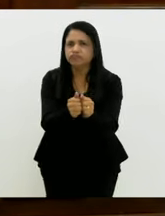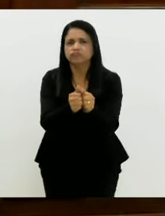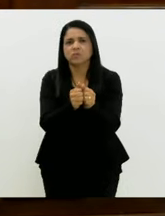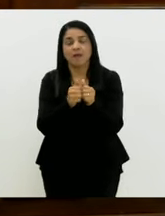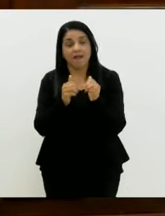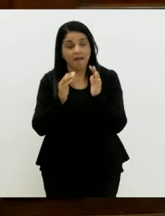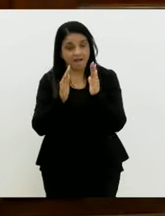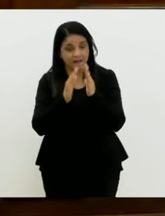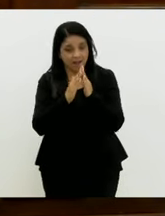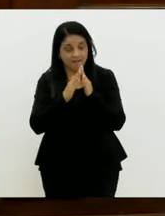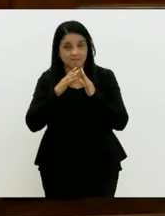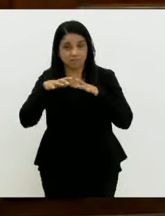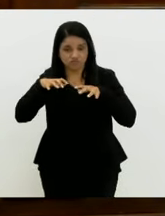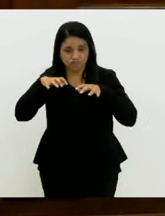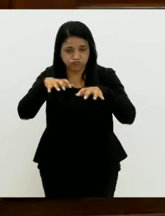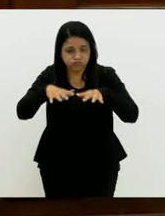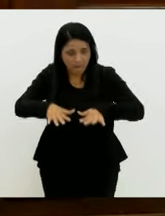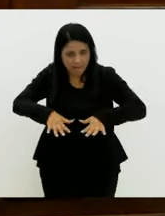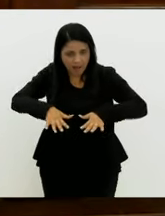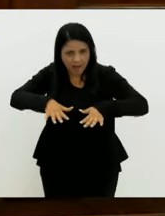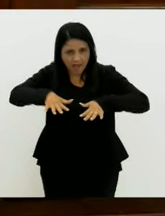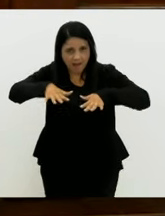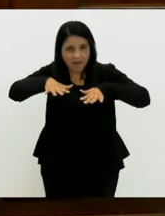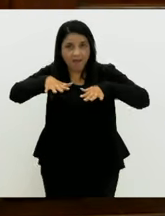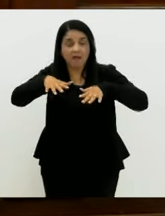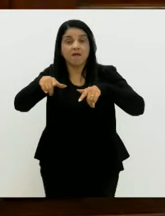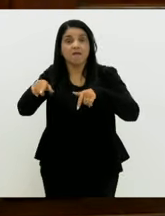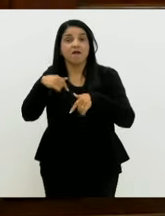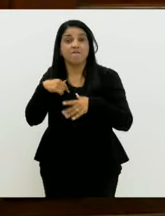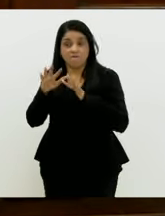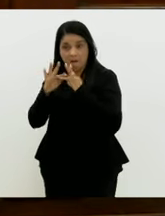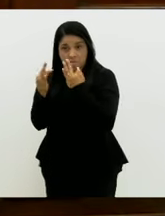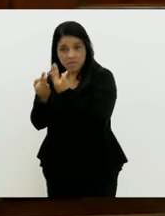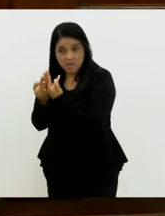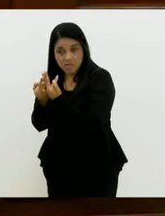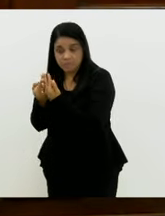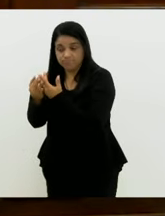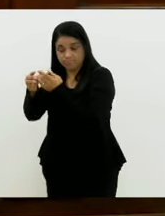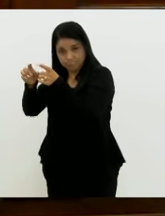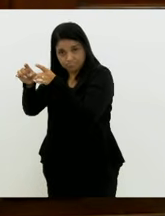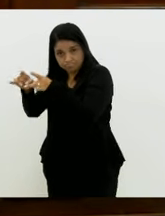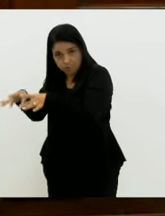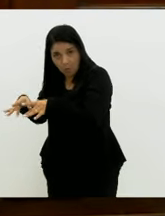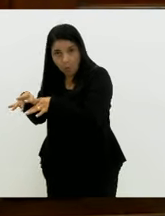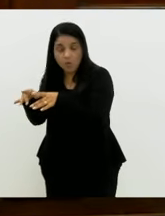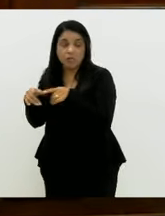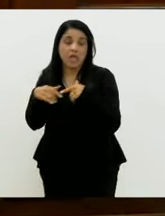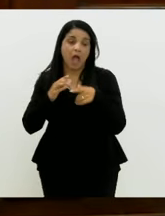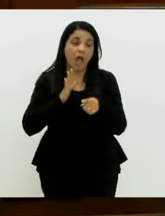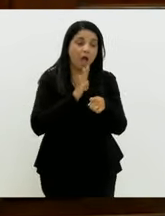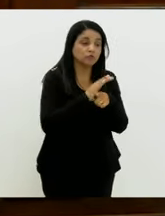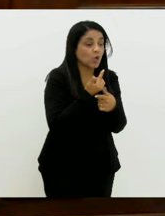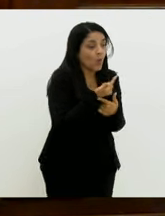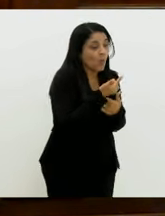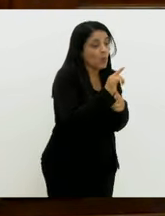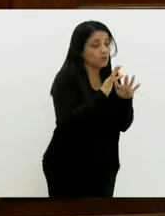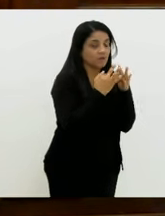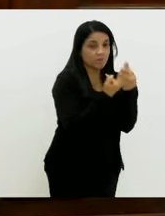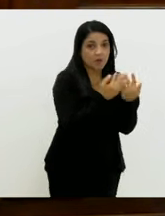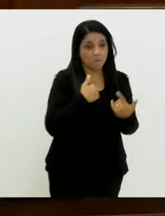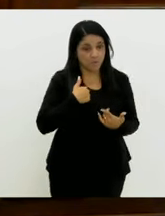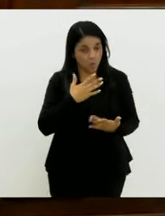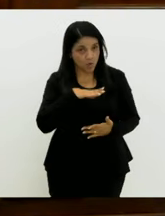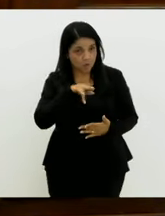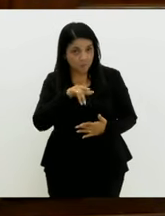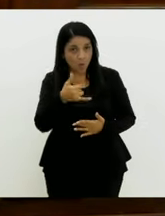cheias d'água, deixou a sua família e foi ajudar outras famílias. Eu me lembro que o meu irmão me ligou, eu estava